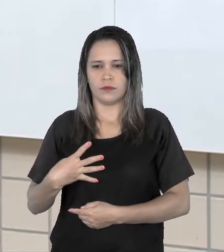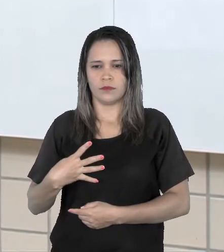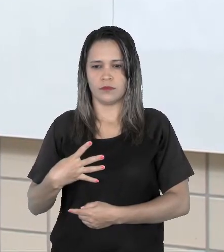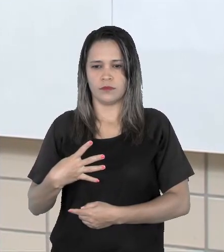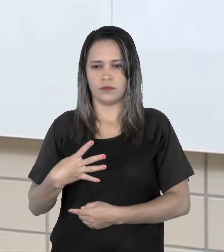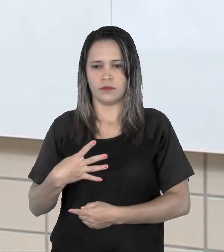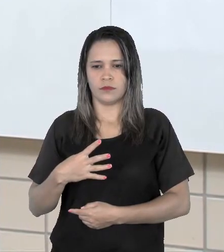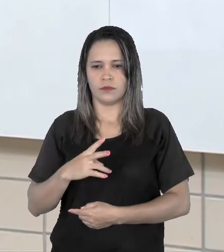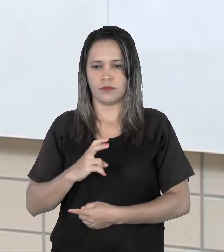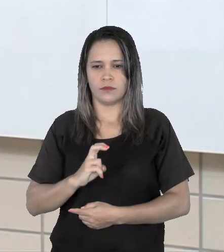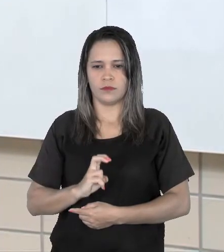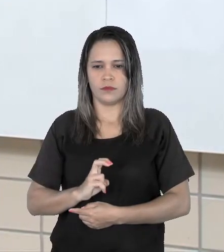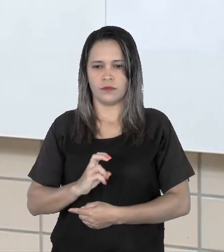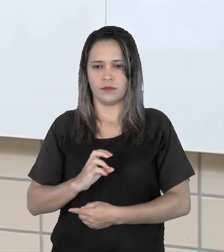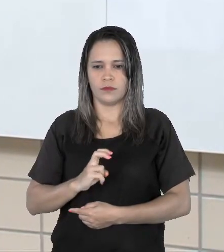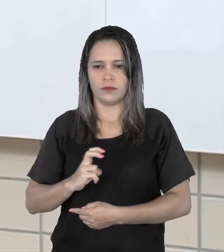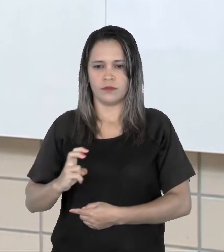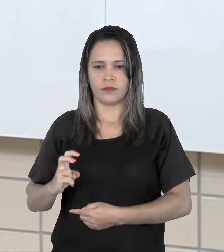54,